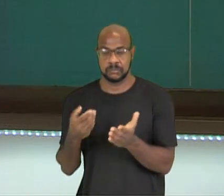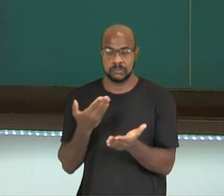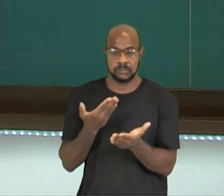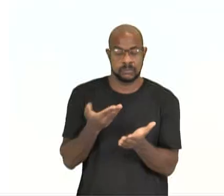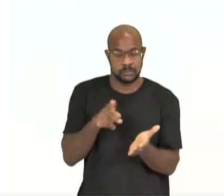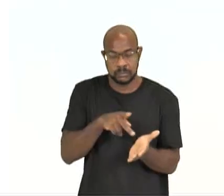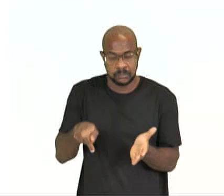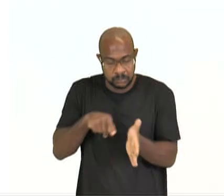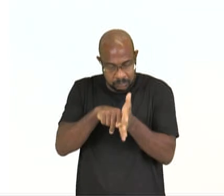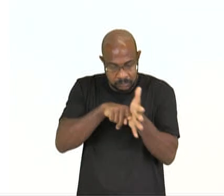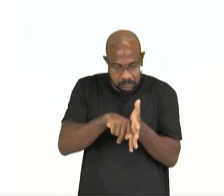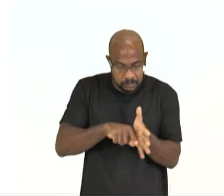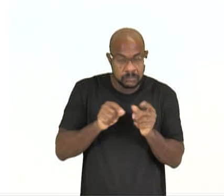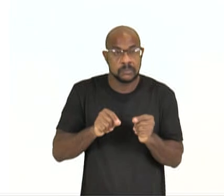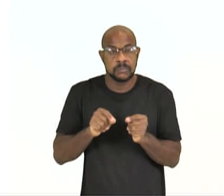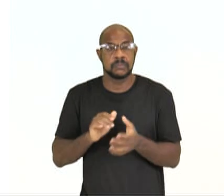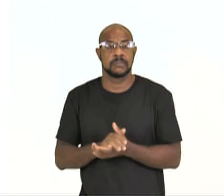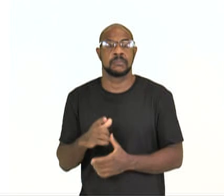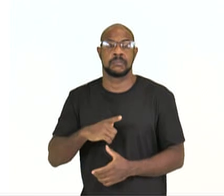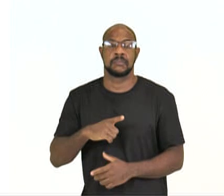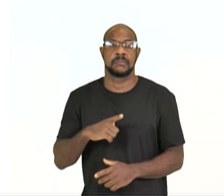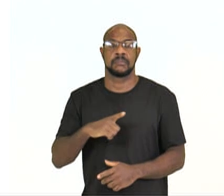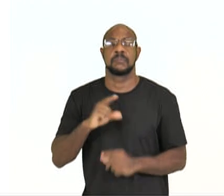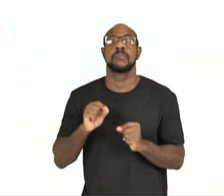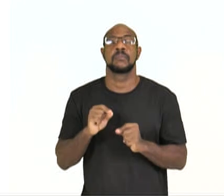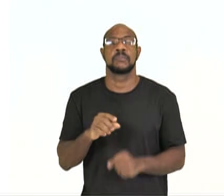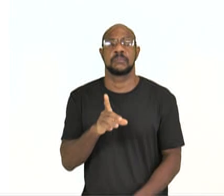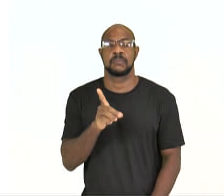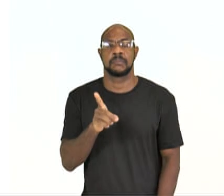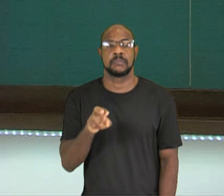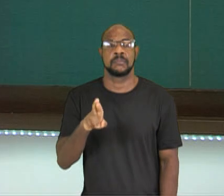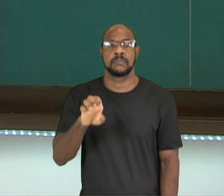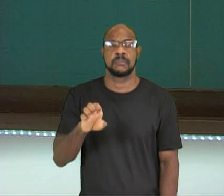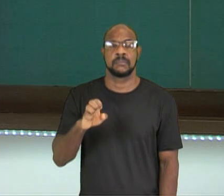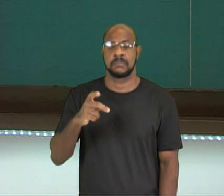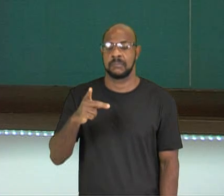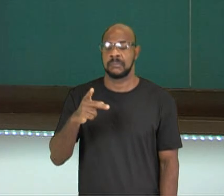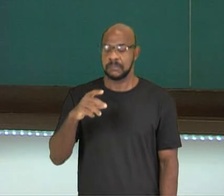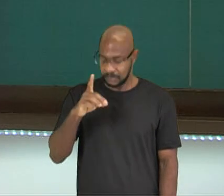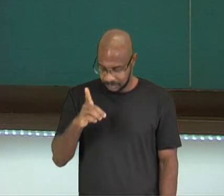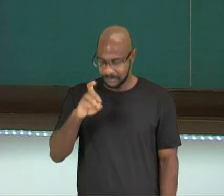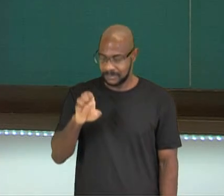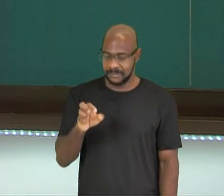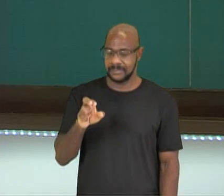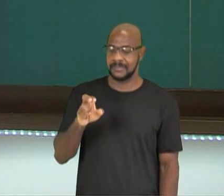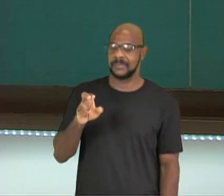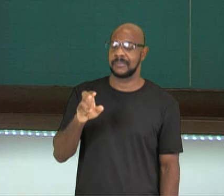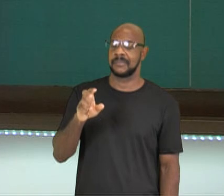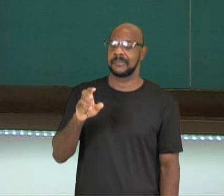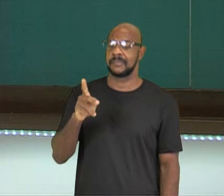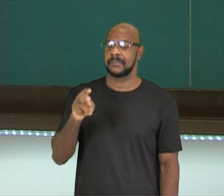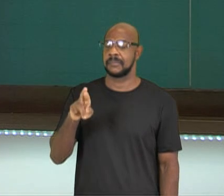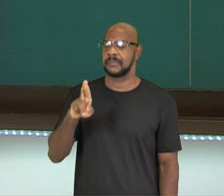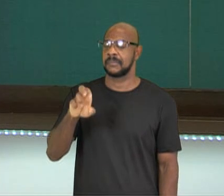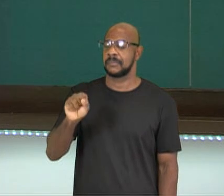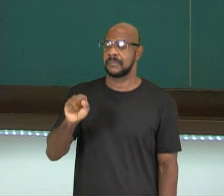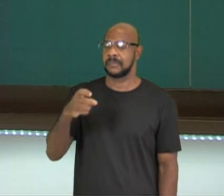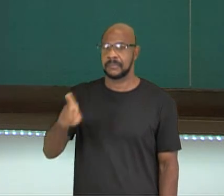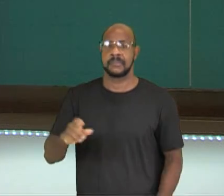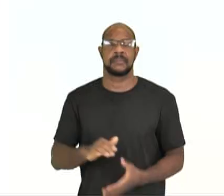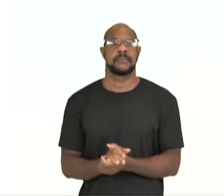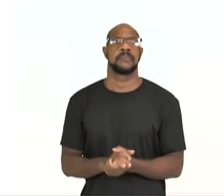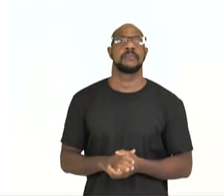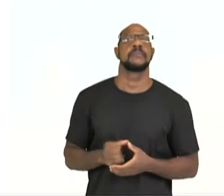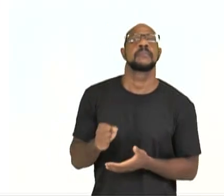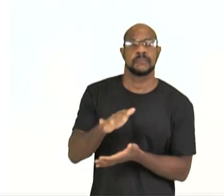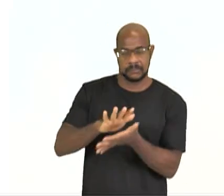Ross, nós vamos ter uma depressão, que era o que estava em destaque lá no mapa, certo? E mais uma atividadezinha ali para vocês